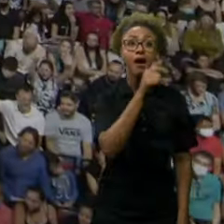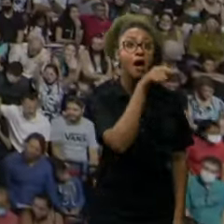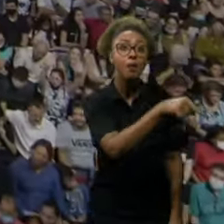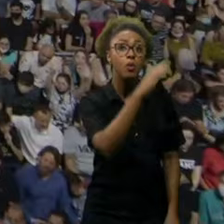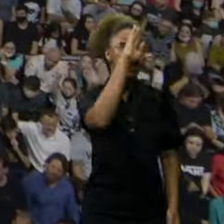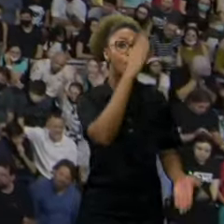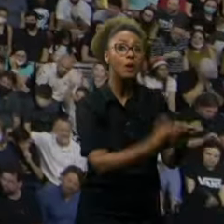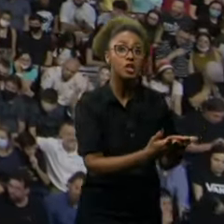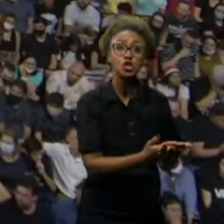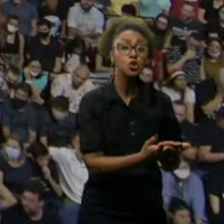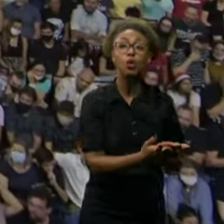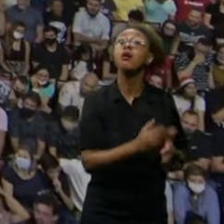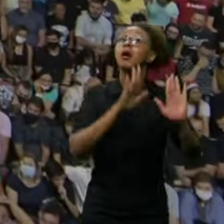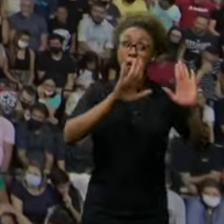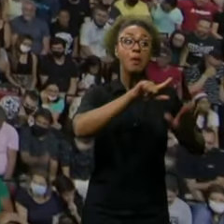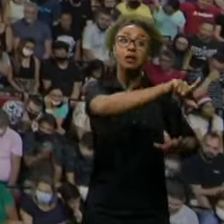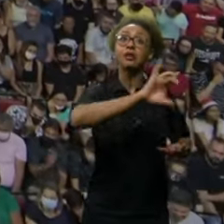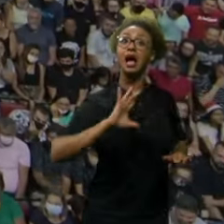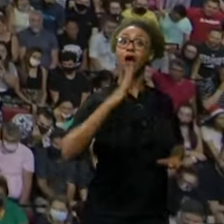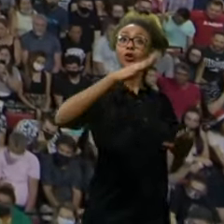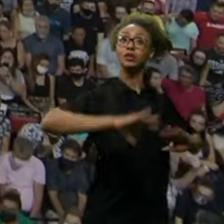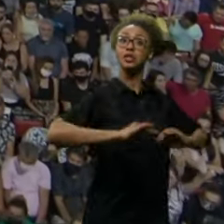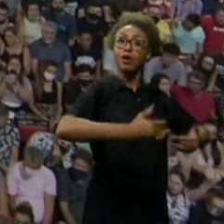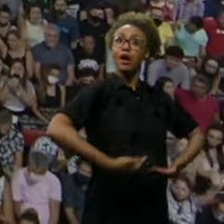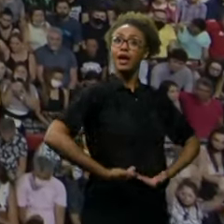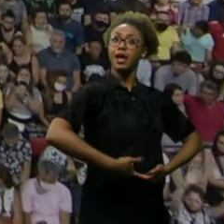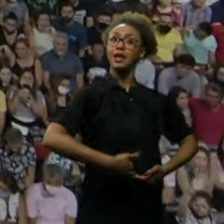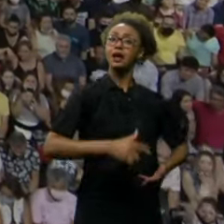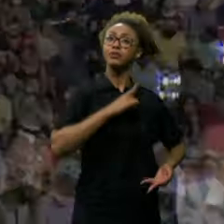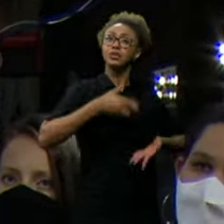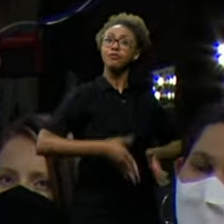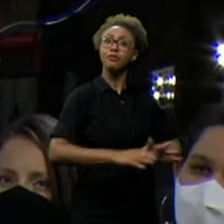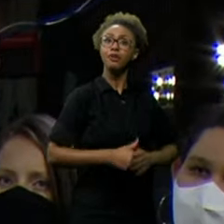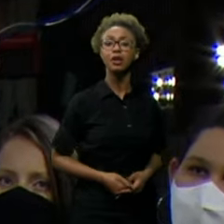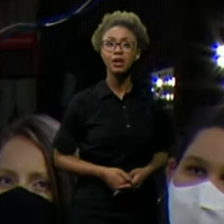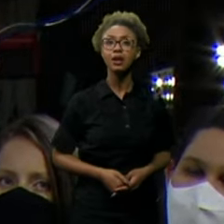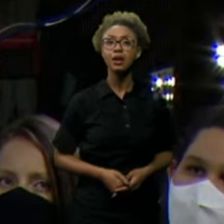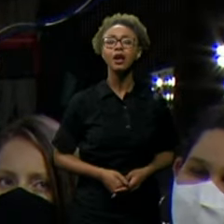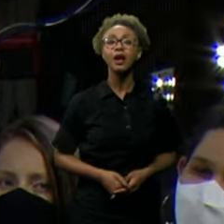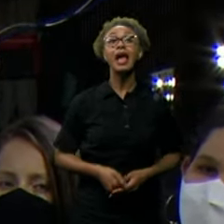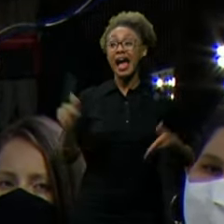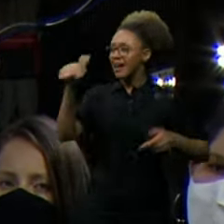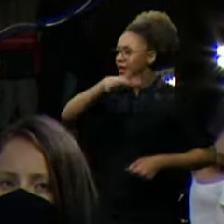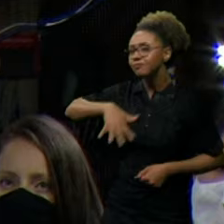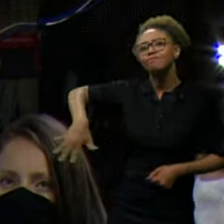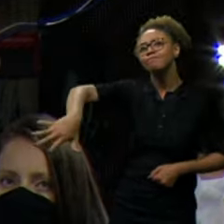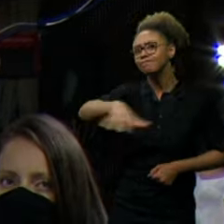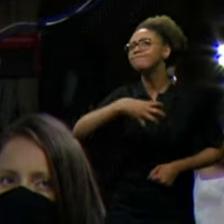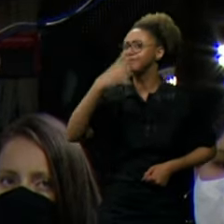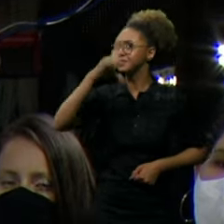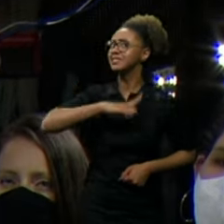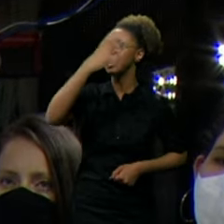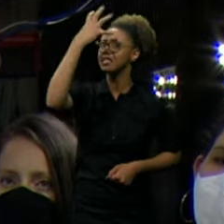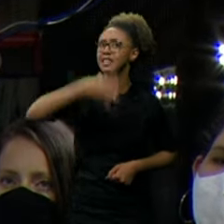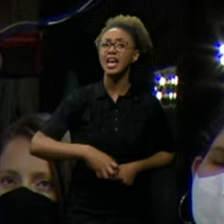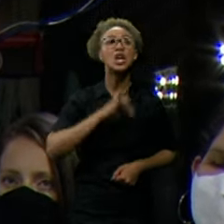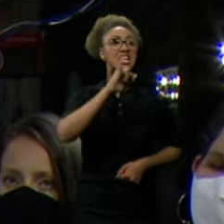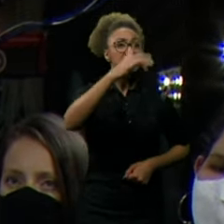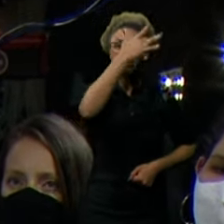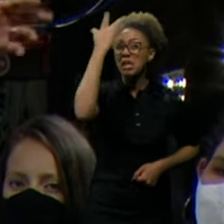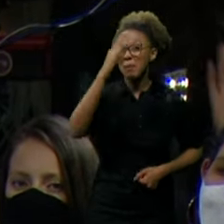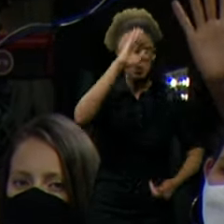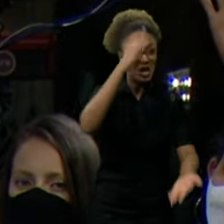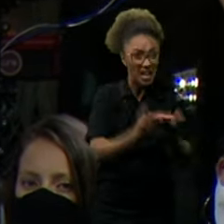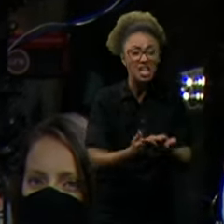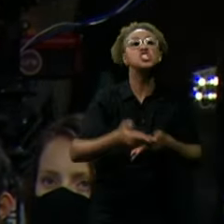Mas recebeu não recebeu você se você tá entendendo atmosfera aqui tá tão séria tão séria que Deus está dizendo até que ele não queria